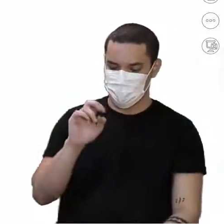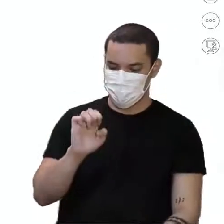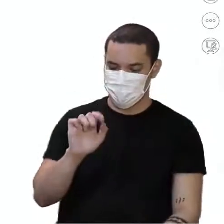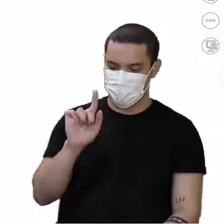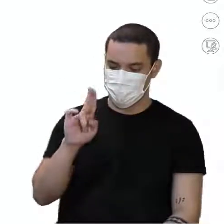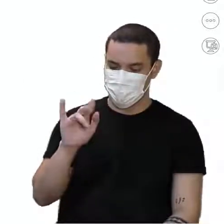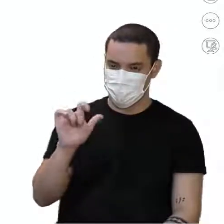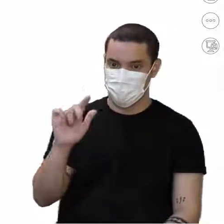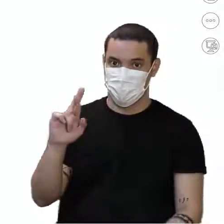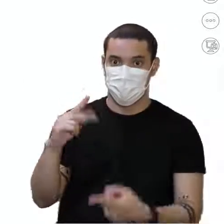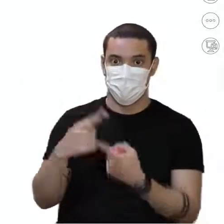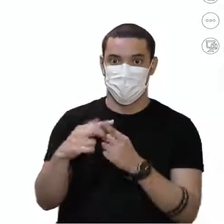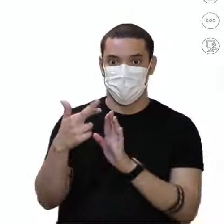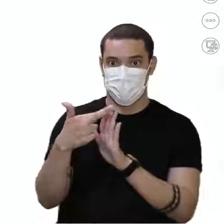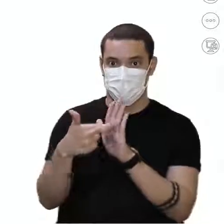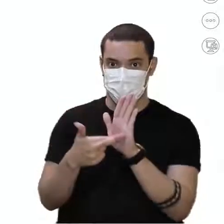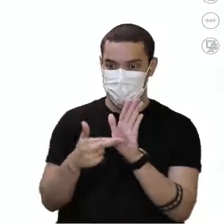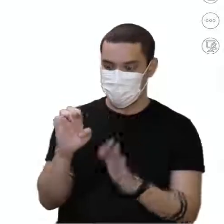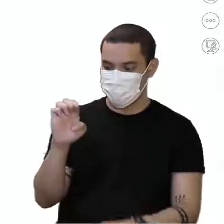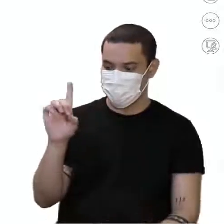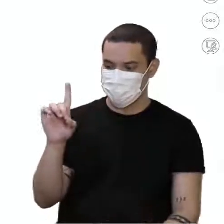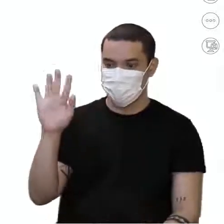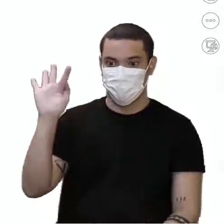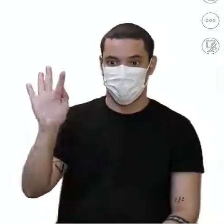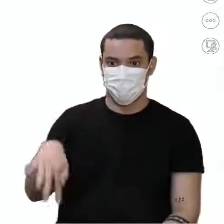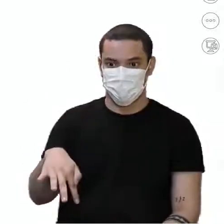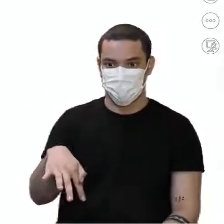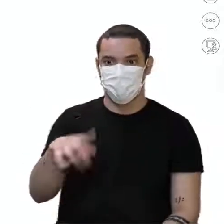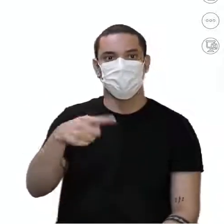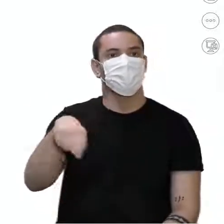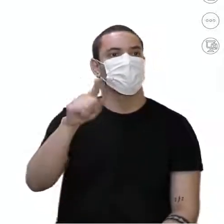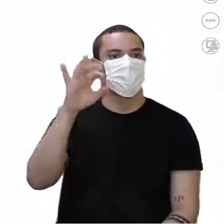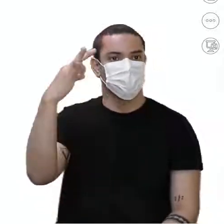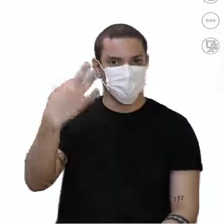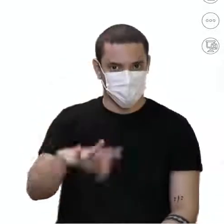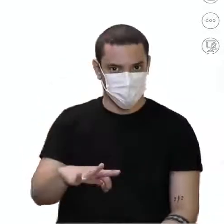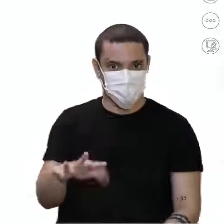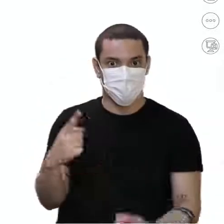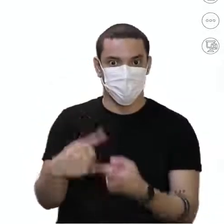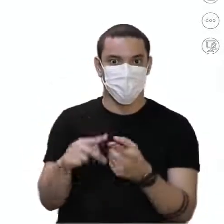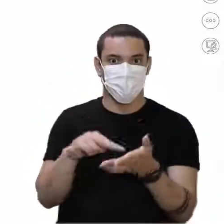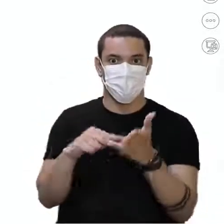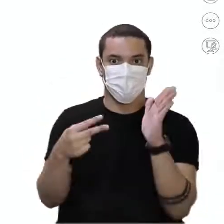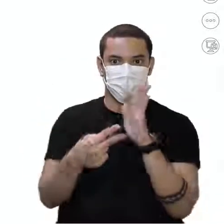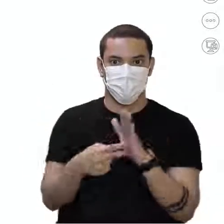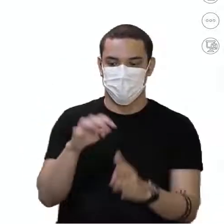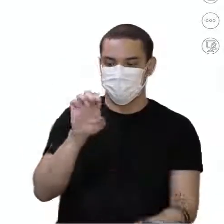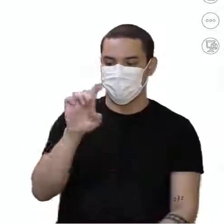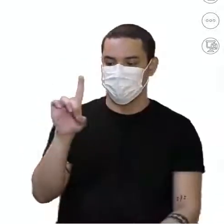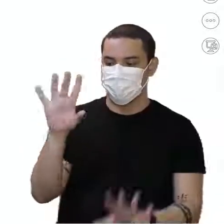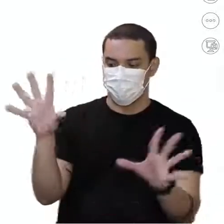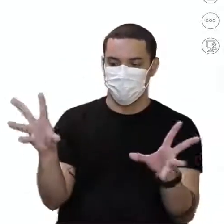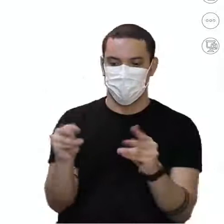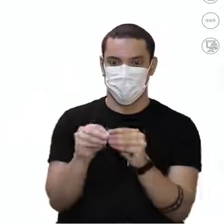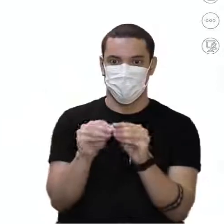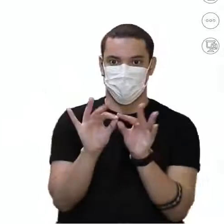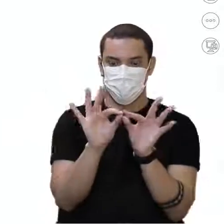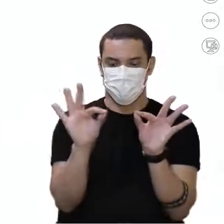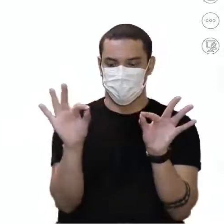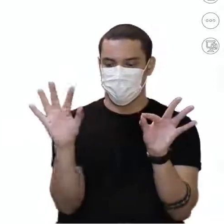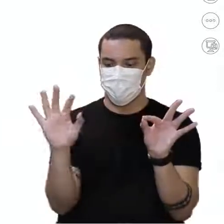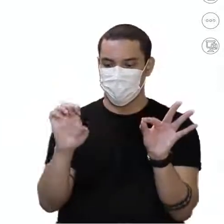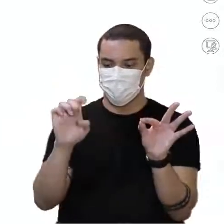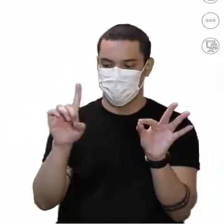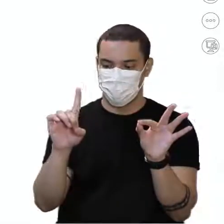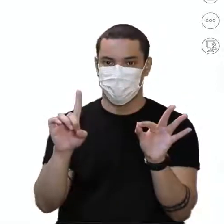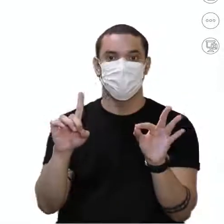tem a regra do ED aqui, ó. Muito bem, quem acertou já imaginou, ele é regular porque tem esse ED no final. Acertou.